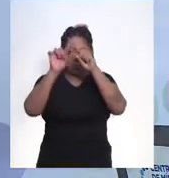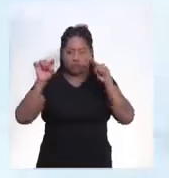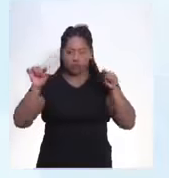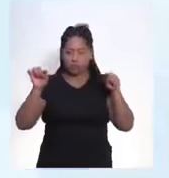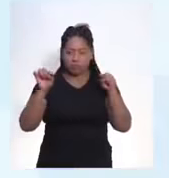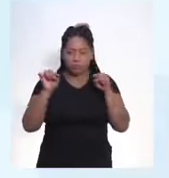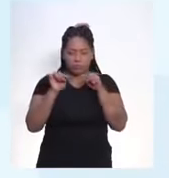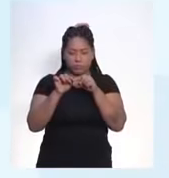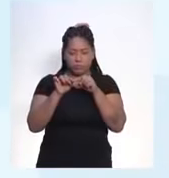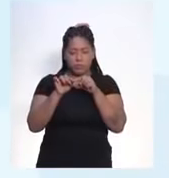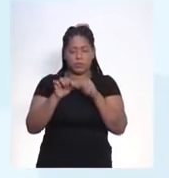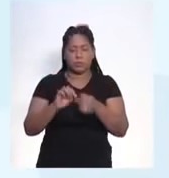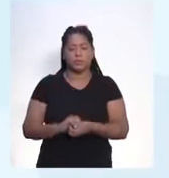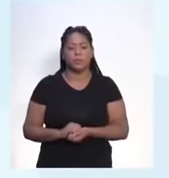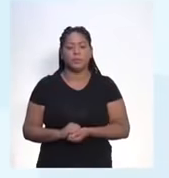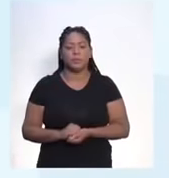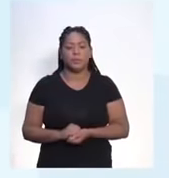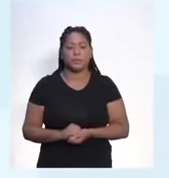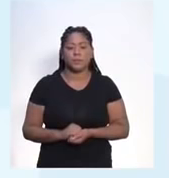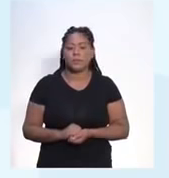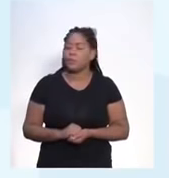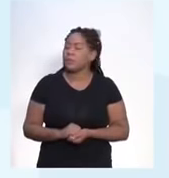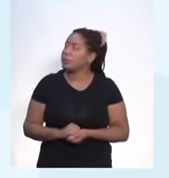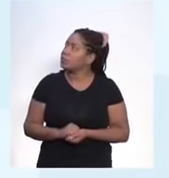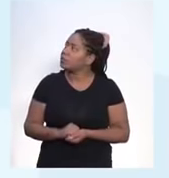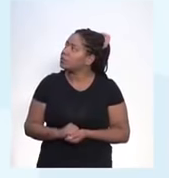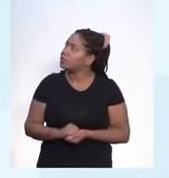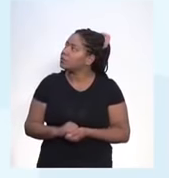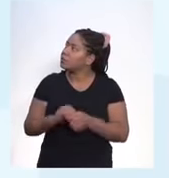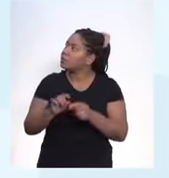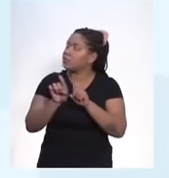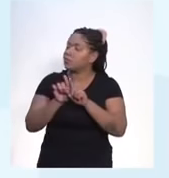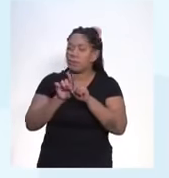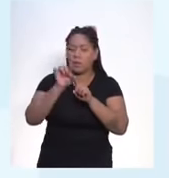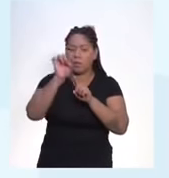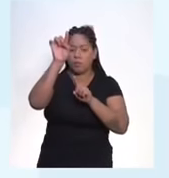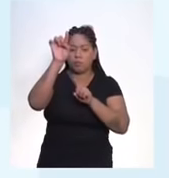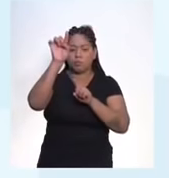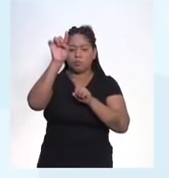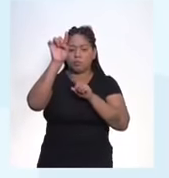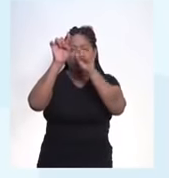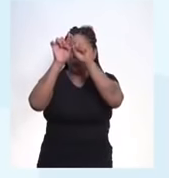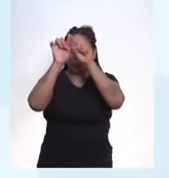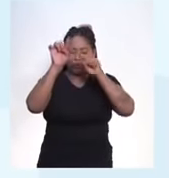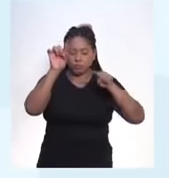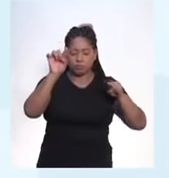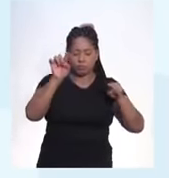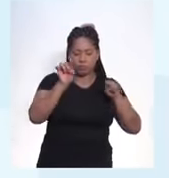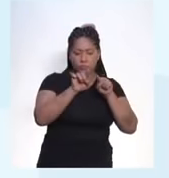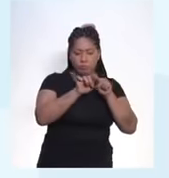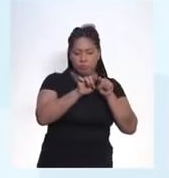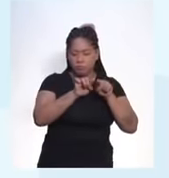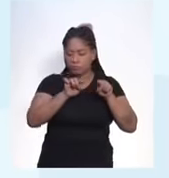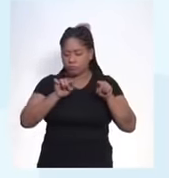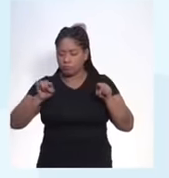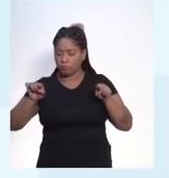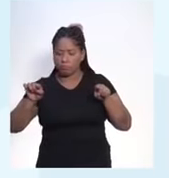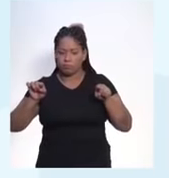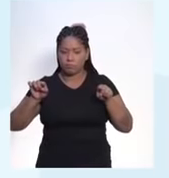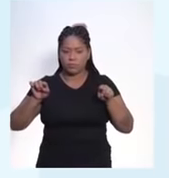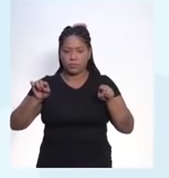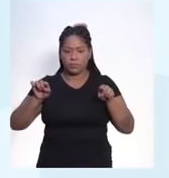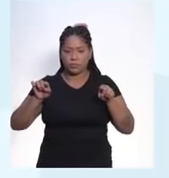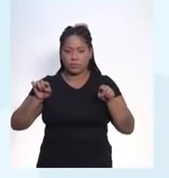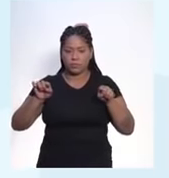um pouco diferente então na anterior eu dei os pares ordenados e você encontrava aí eu esse novo né esse